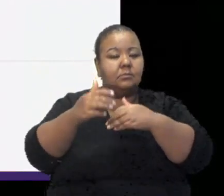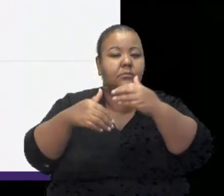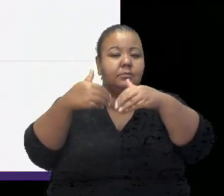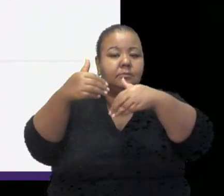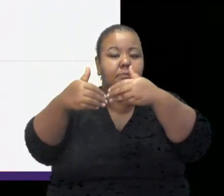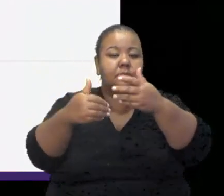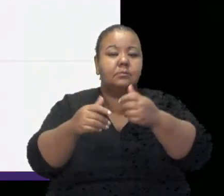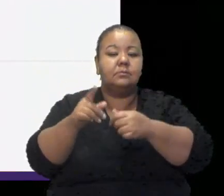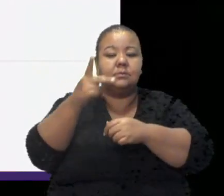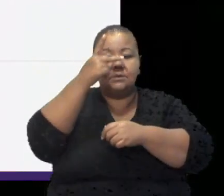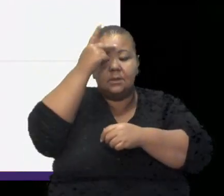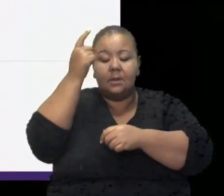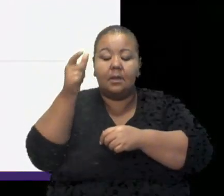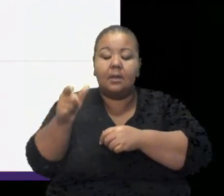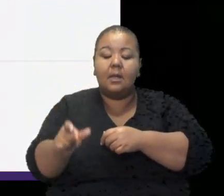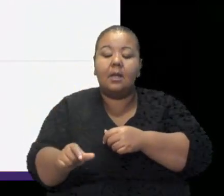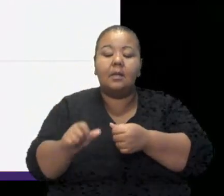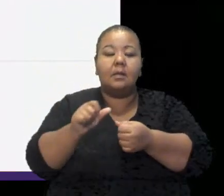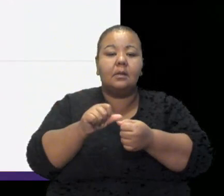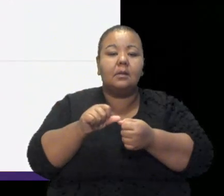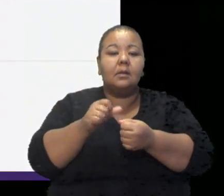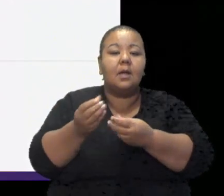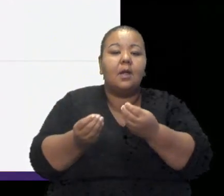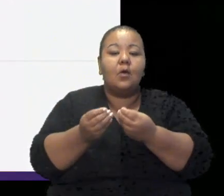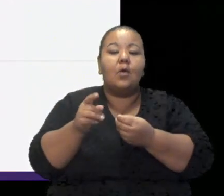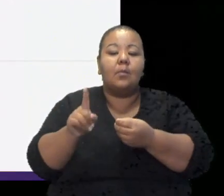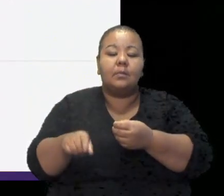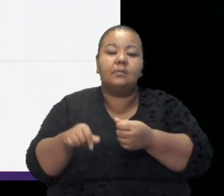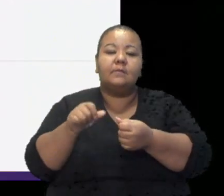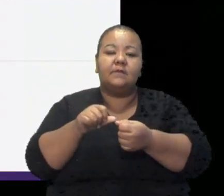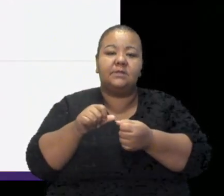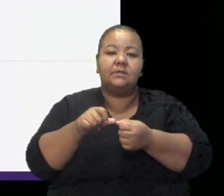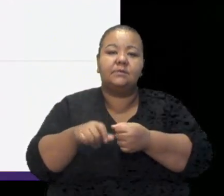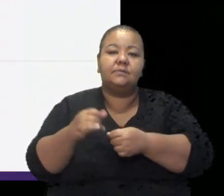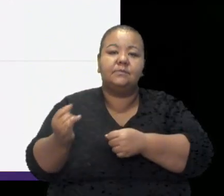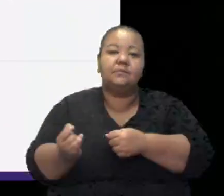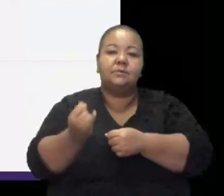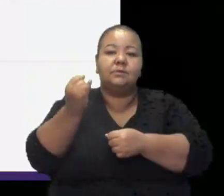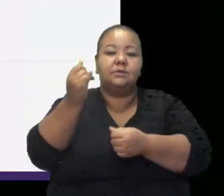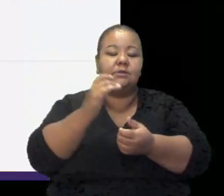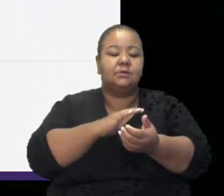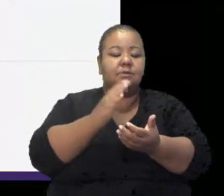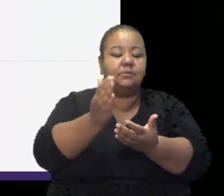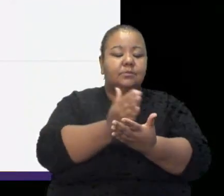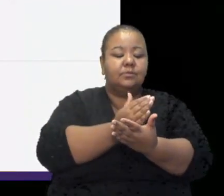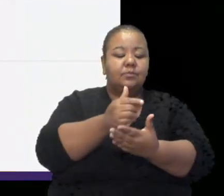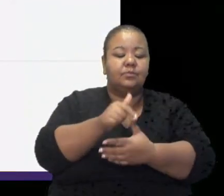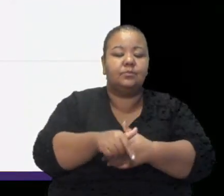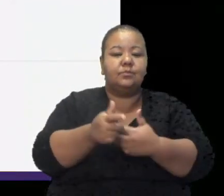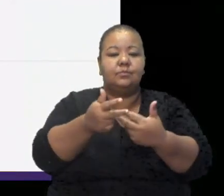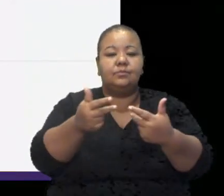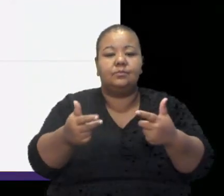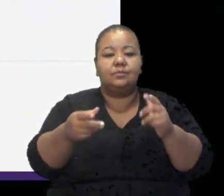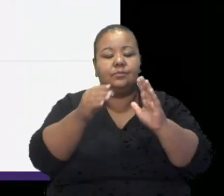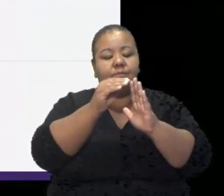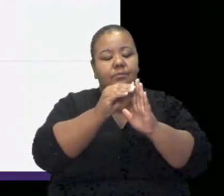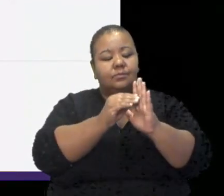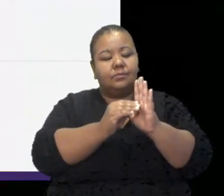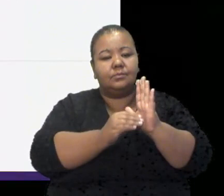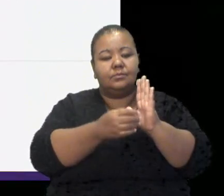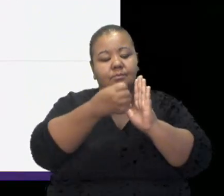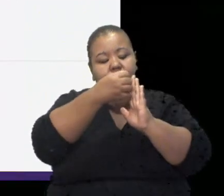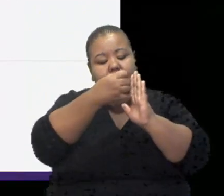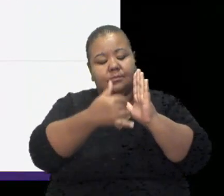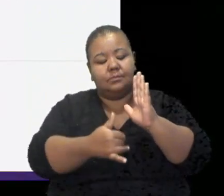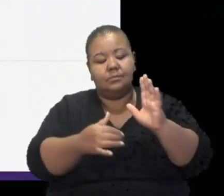Então quem está fazendo e como ele está fazendo. É importante também dividir a operação em elementos e registrar a descrição